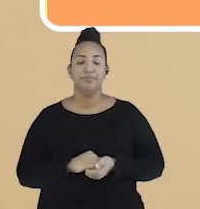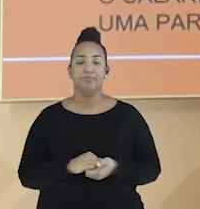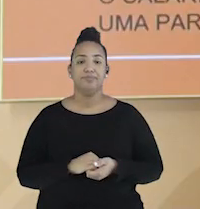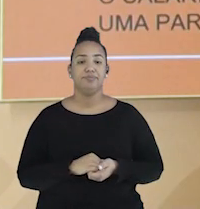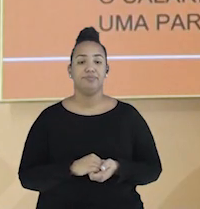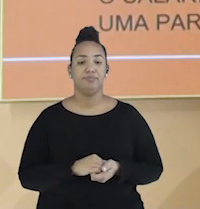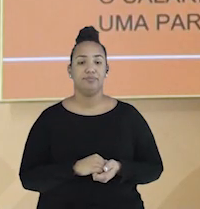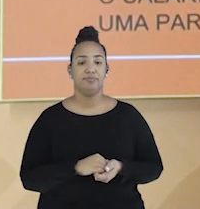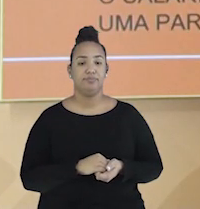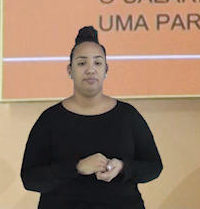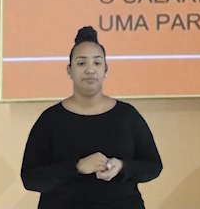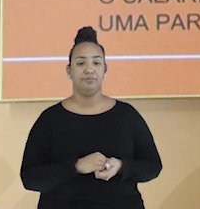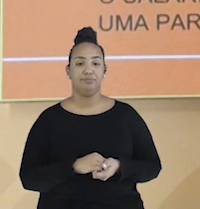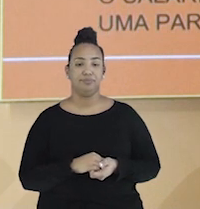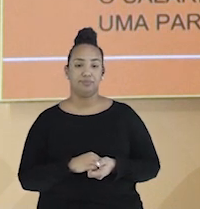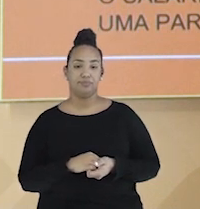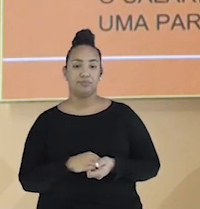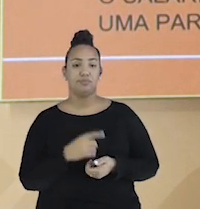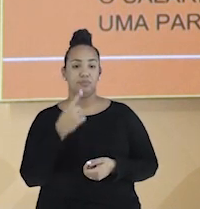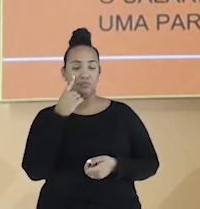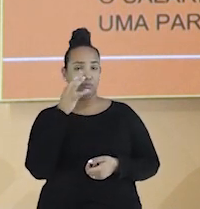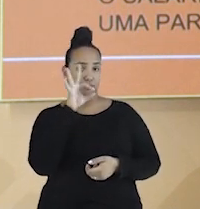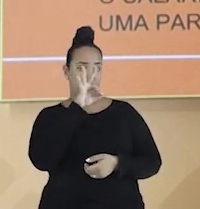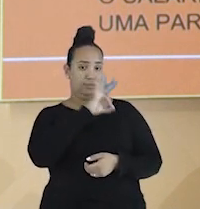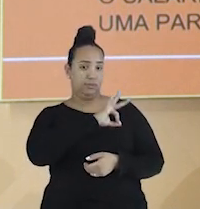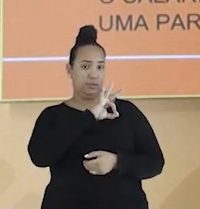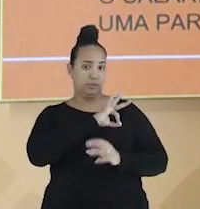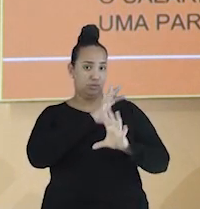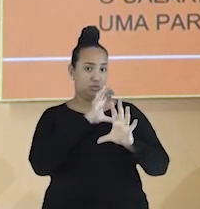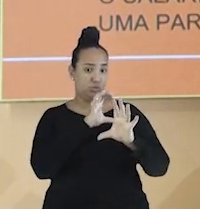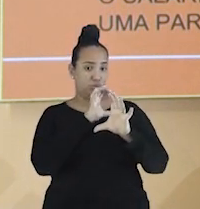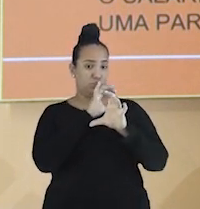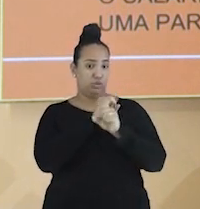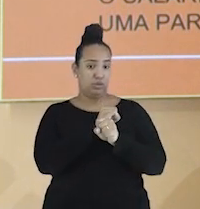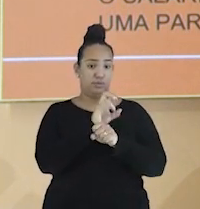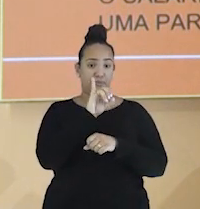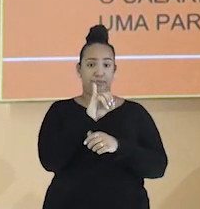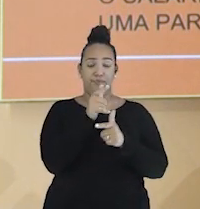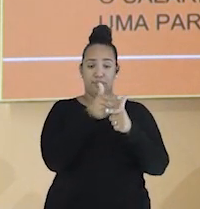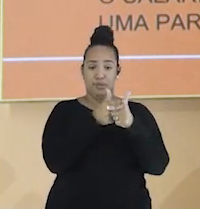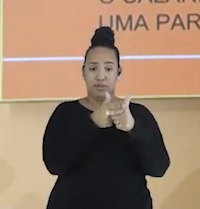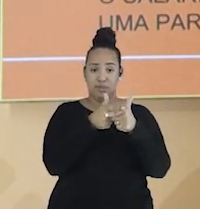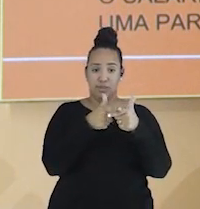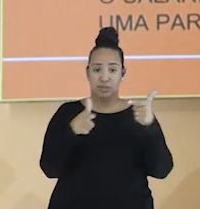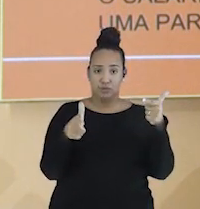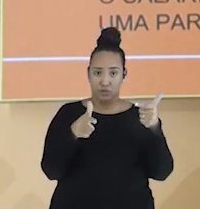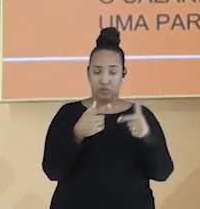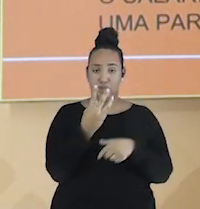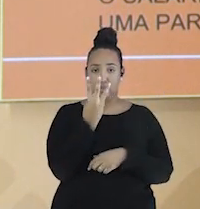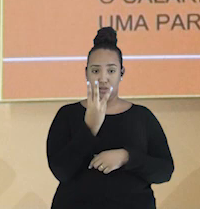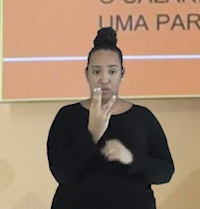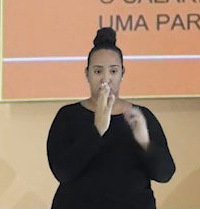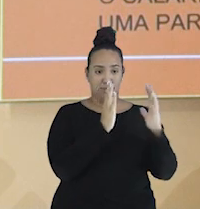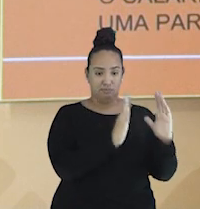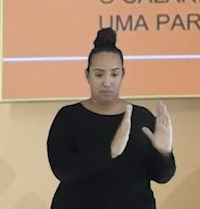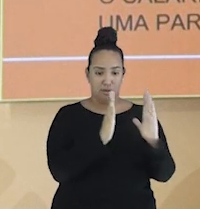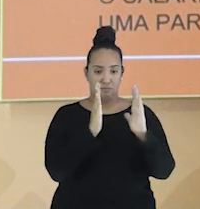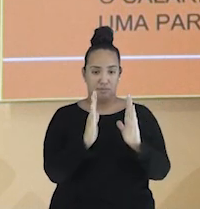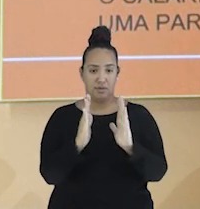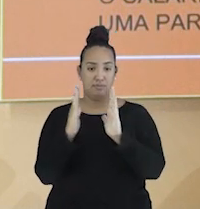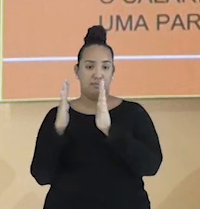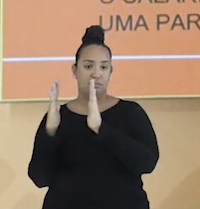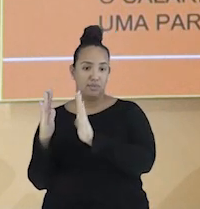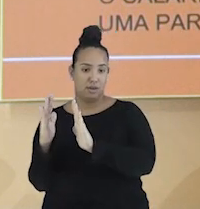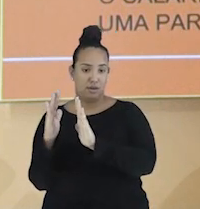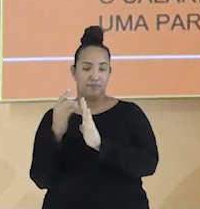moeda. Então aqui está o salário inteiro. Se a gente dividir esse valor em 3